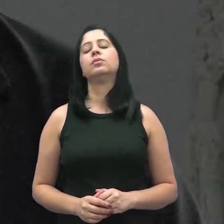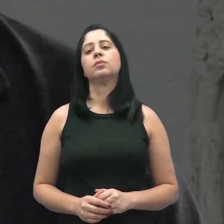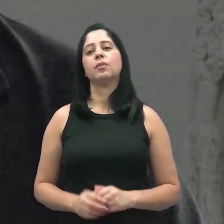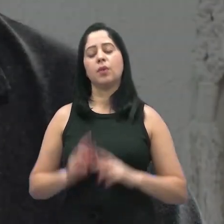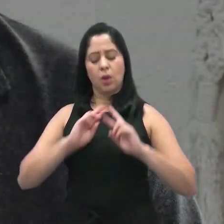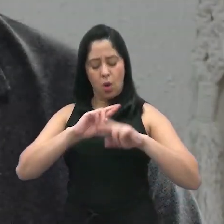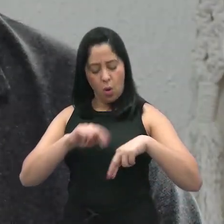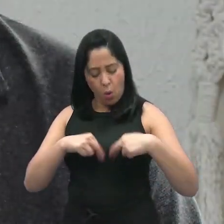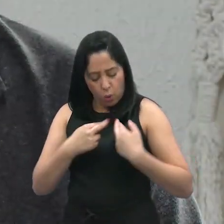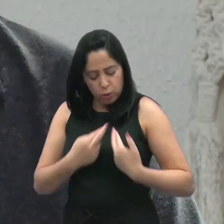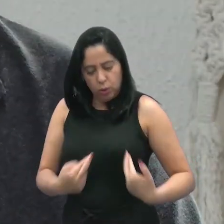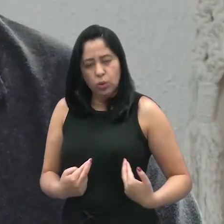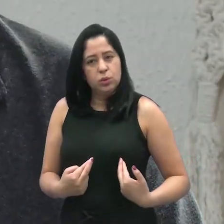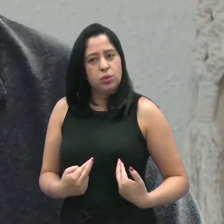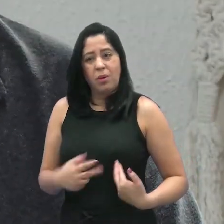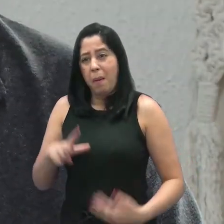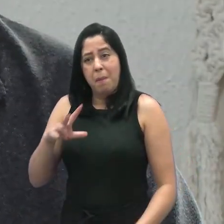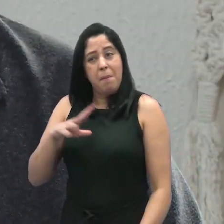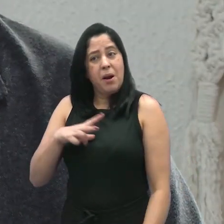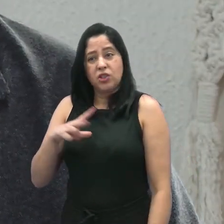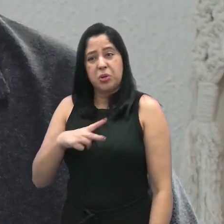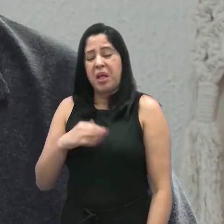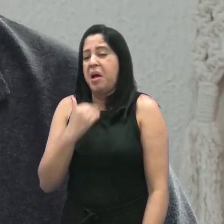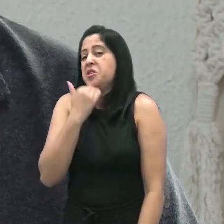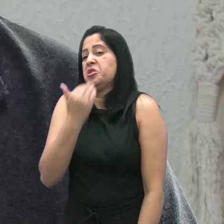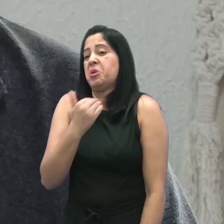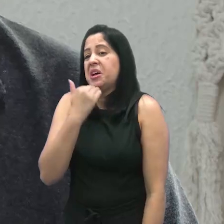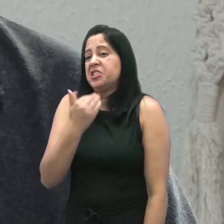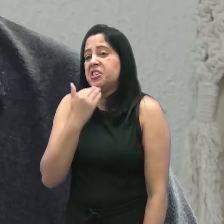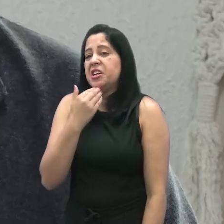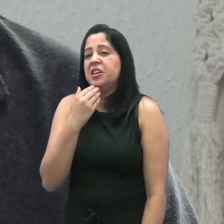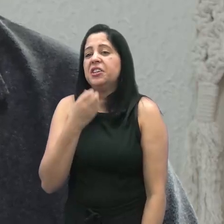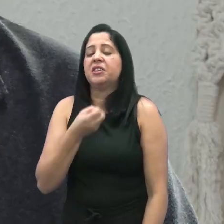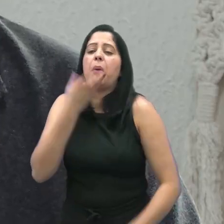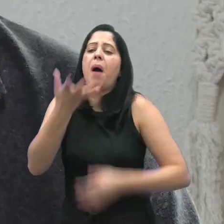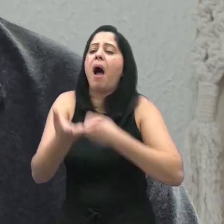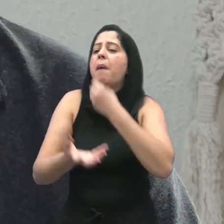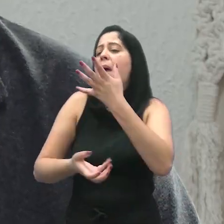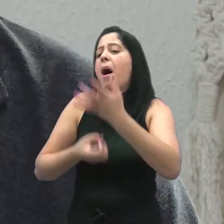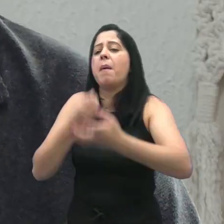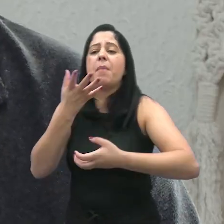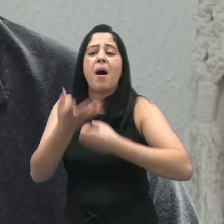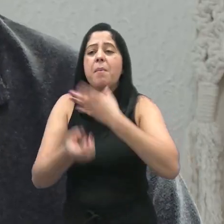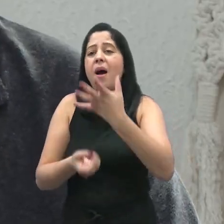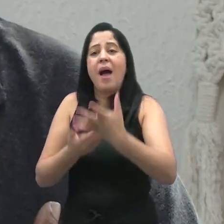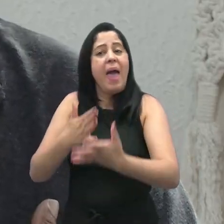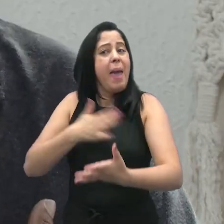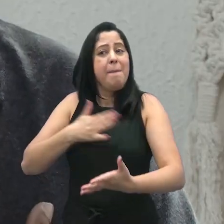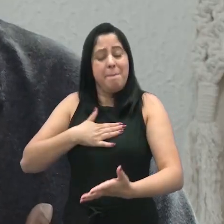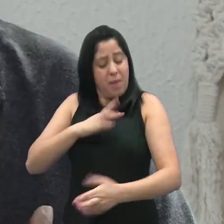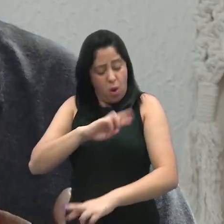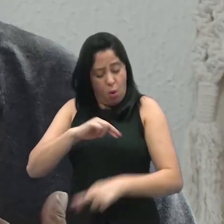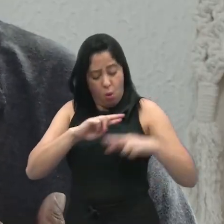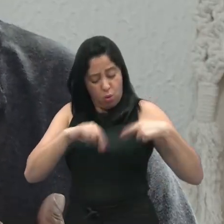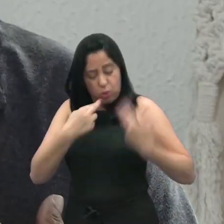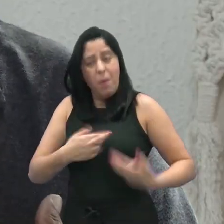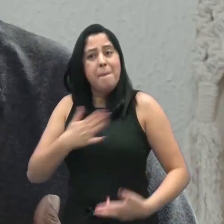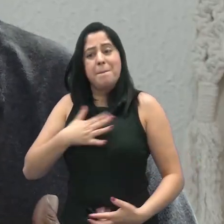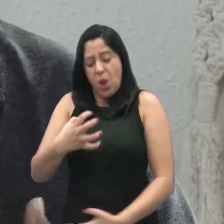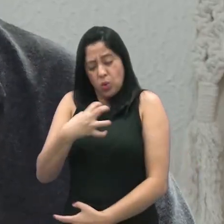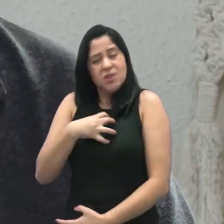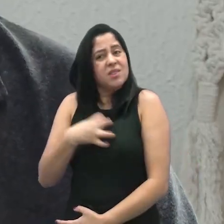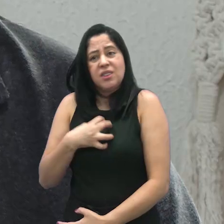Porque o luto é uma coisa individual. Não adianta eu falar para um, para outro, o que eu estou passando é minha. O luto é